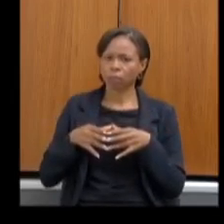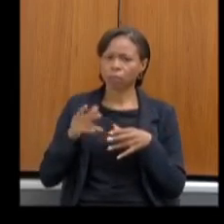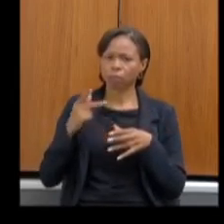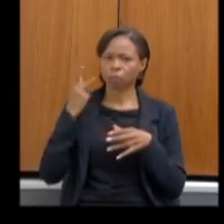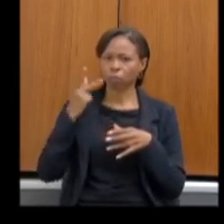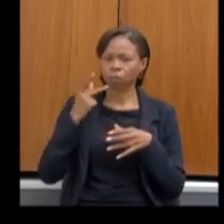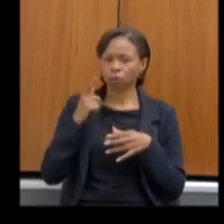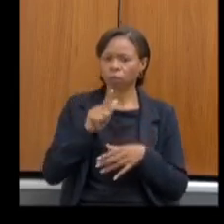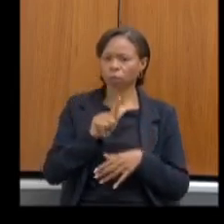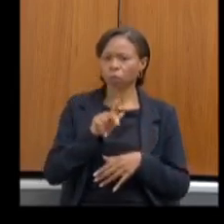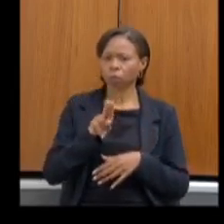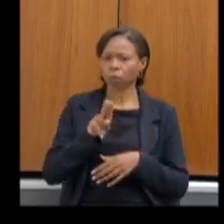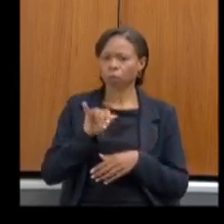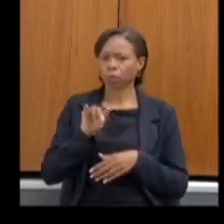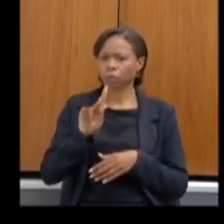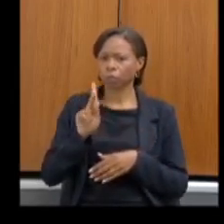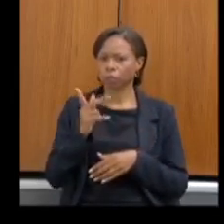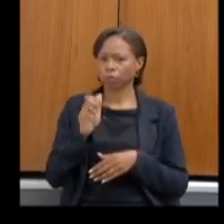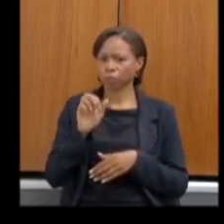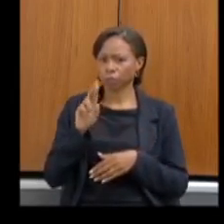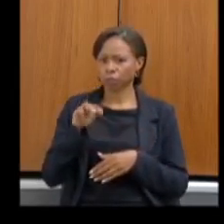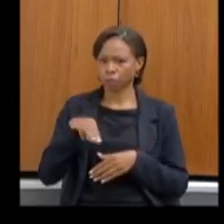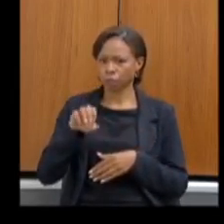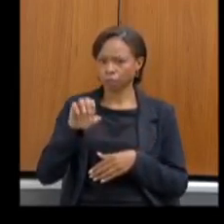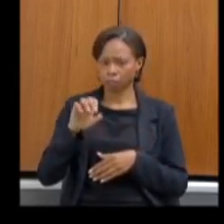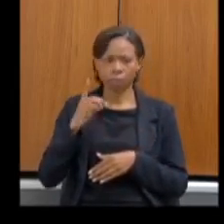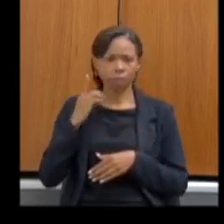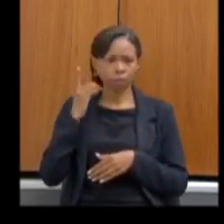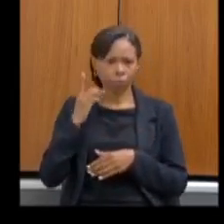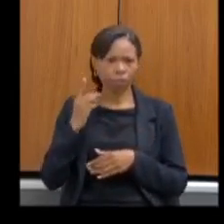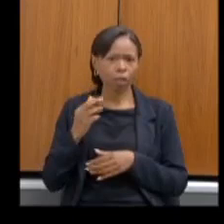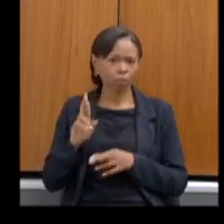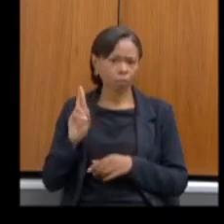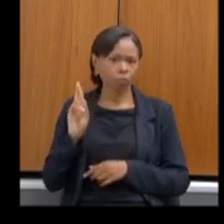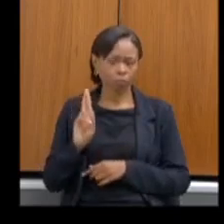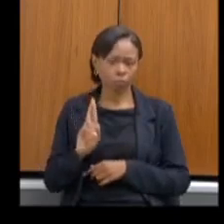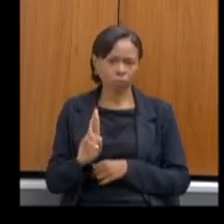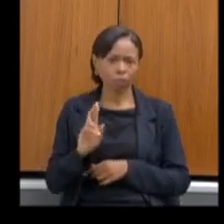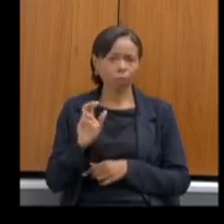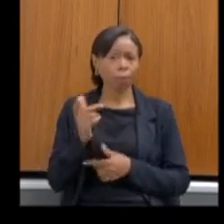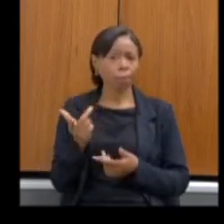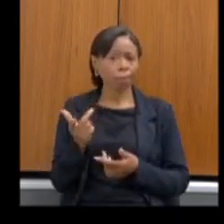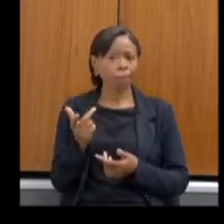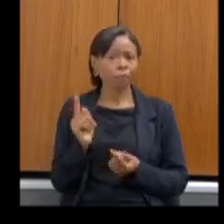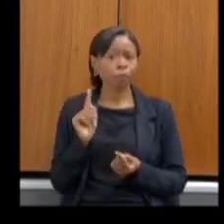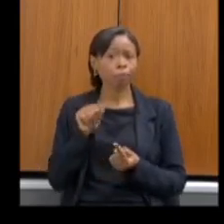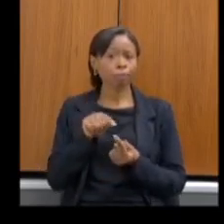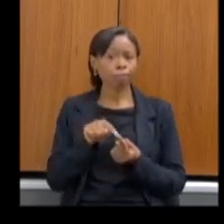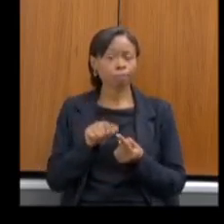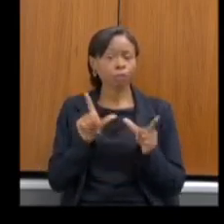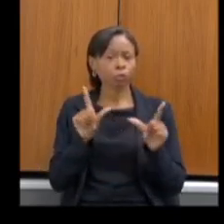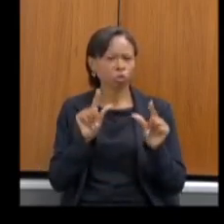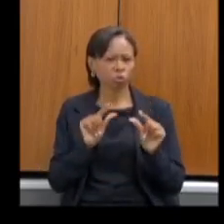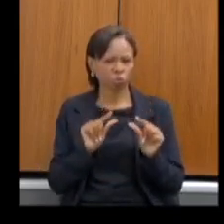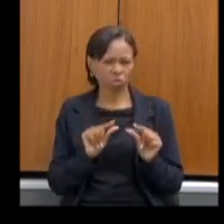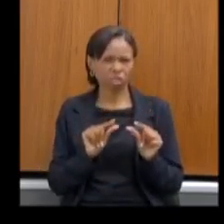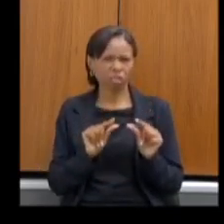Guilherme dar com ele para se diminuir a entraves é